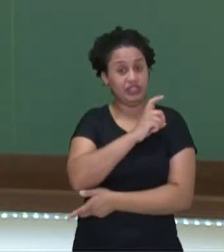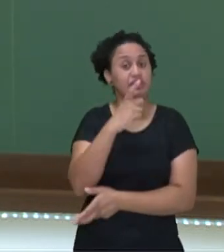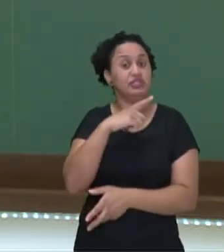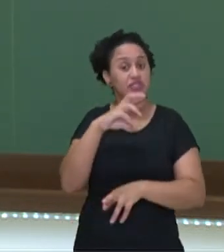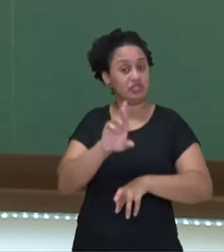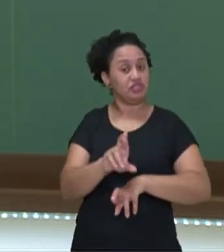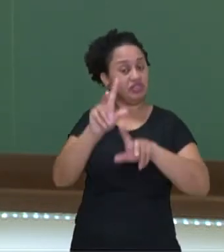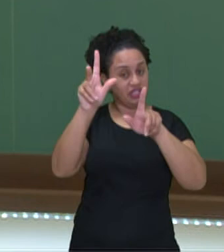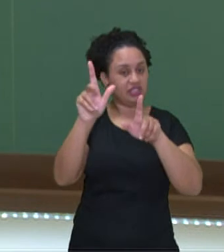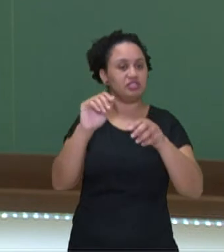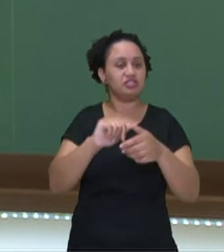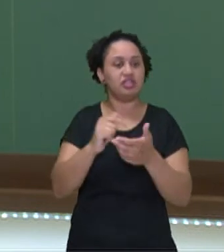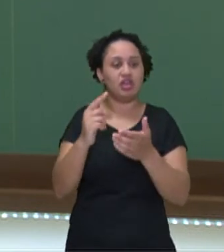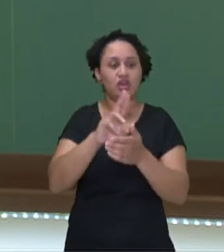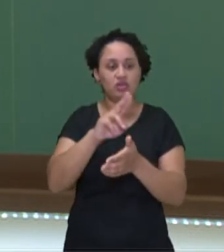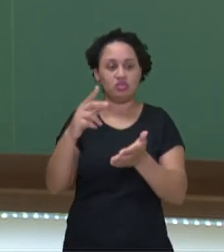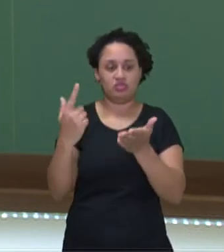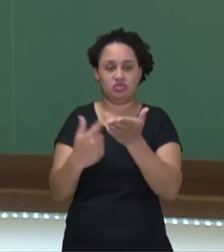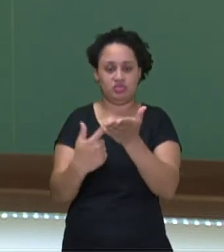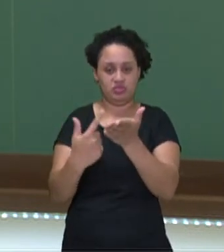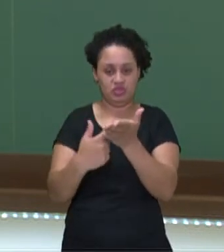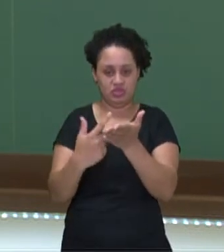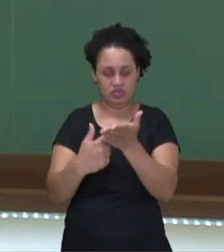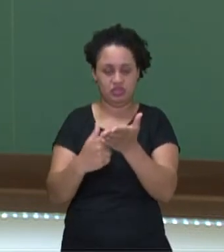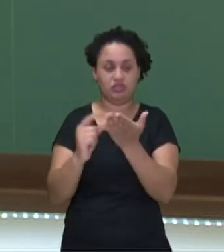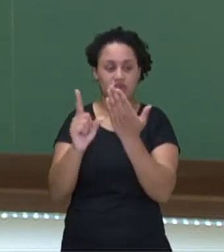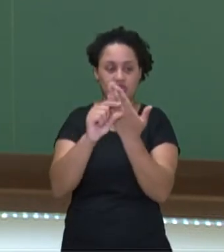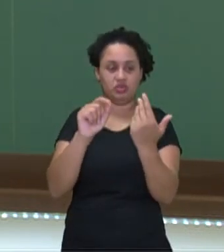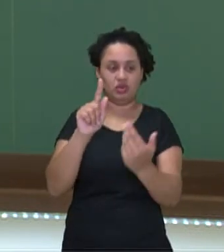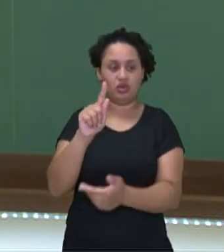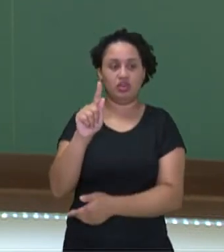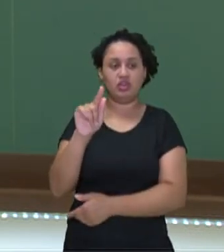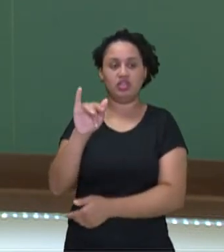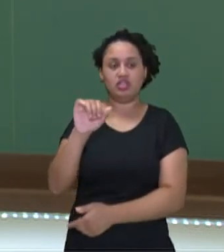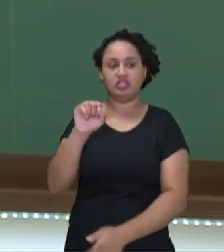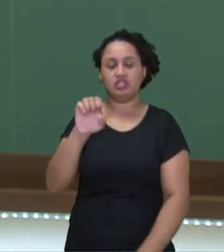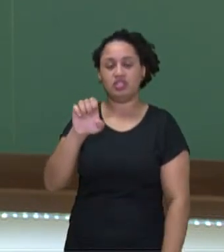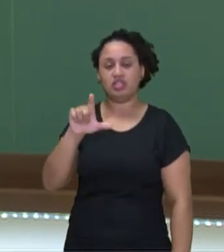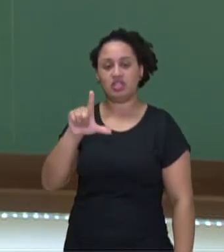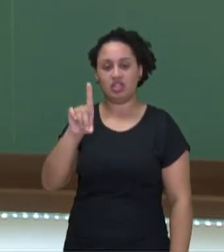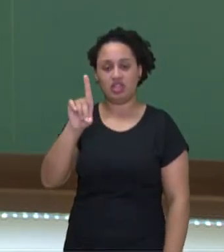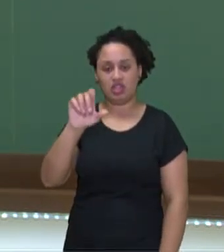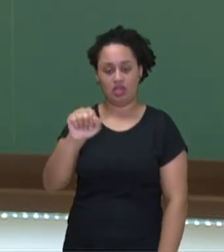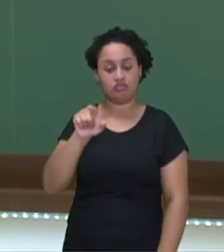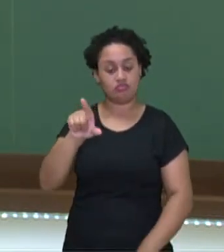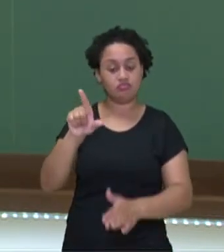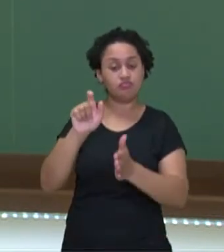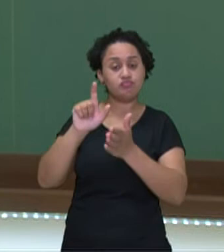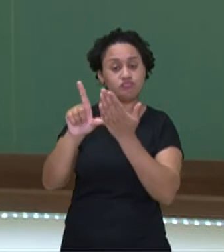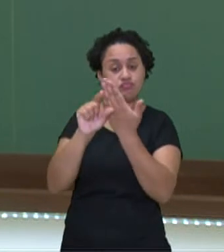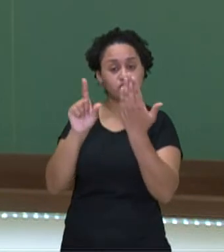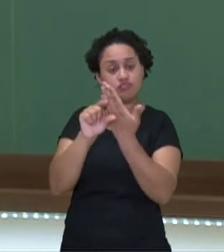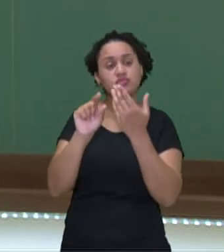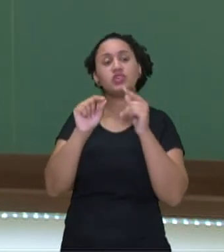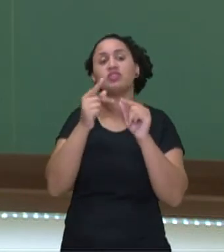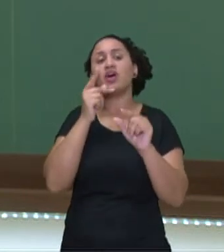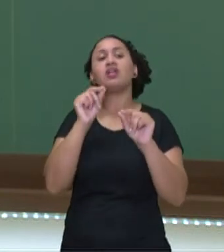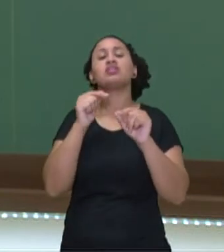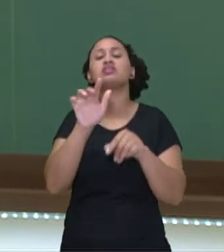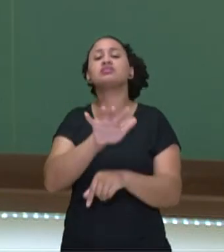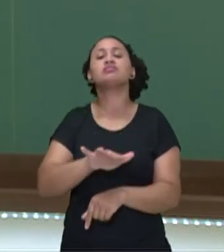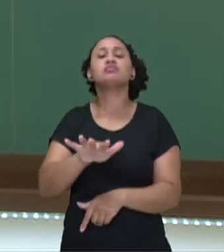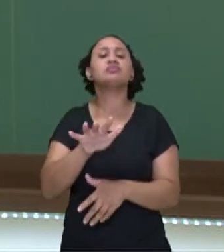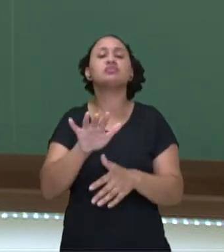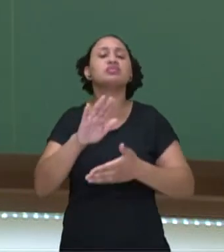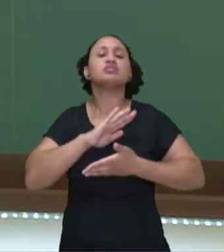o nome do livro de Giselda Laporta Nicoleles. Então, essa escritora, ela vai falar sobre a situação aí de